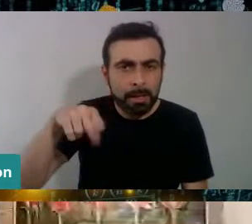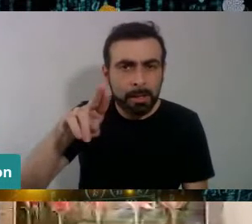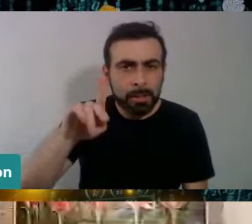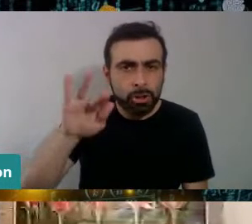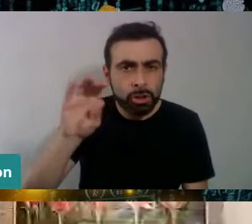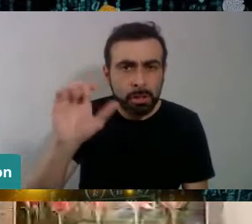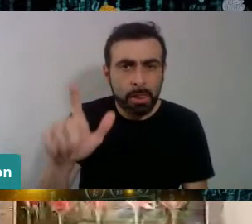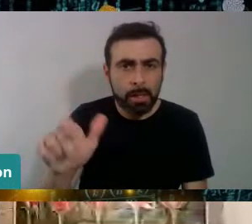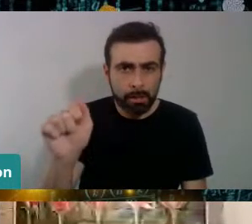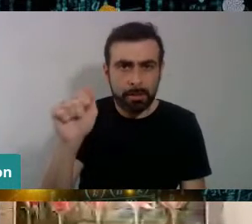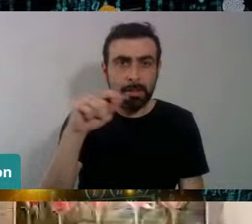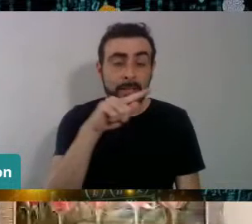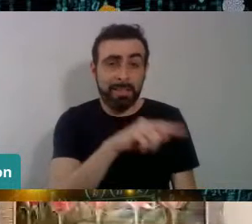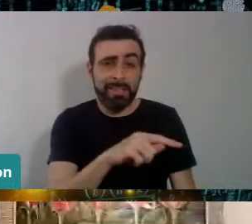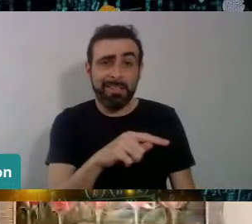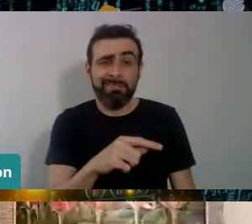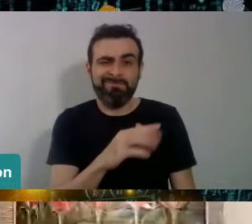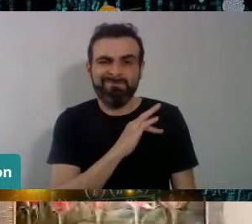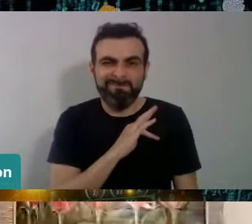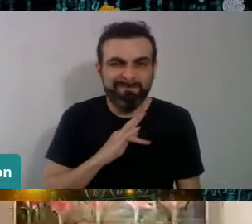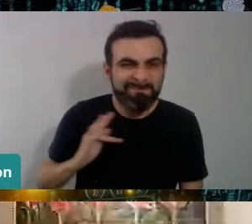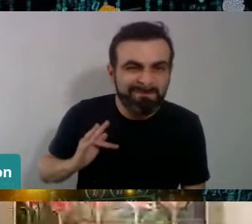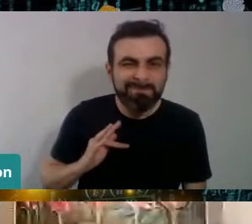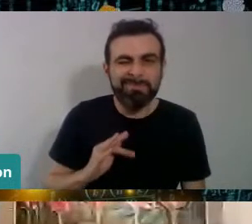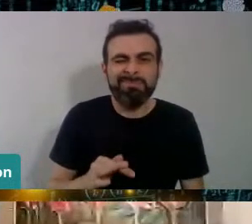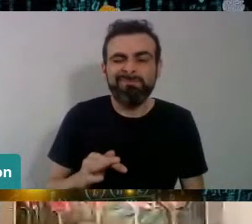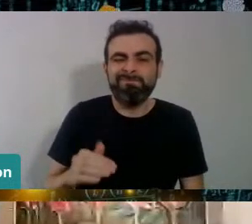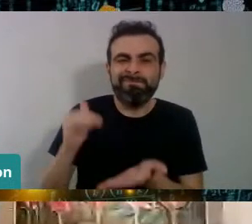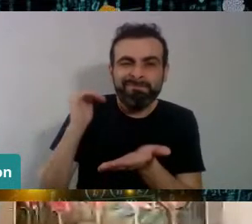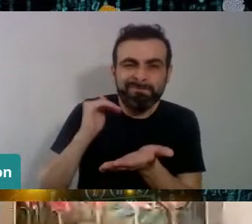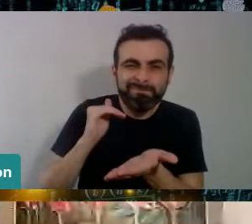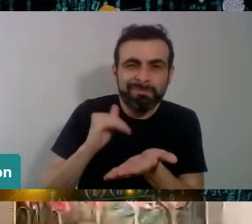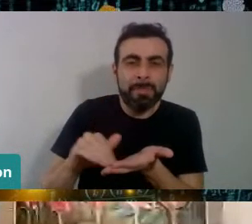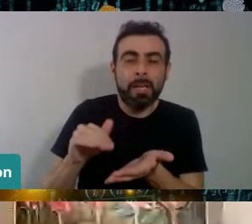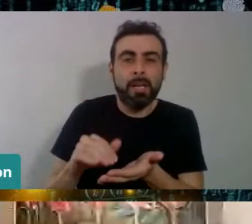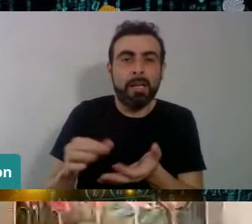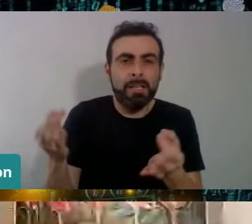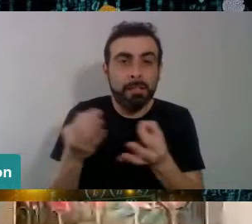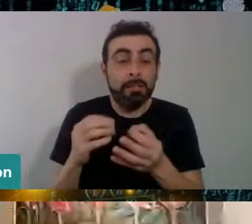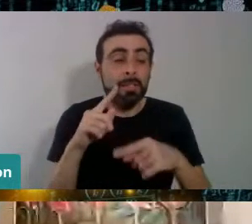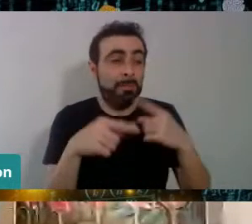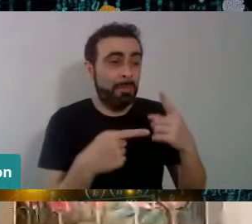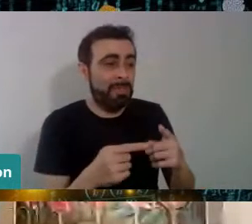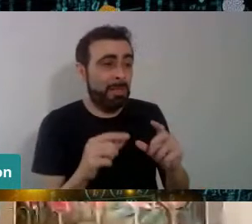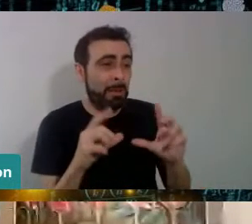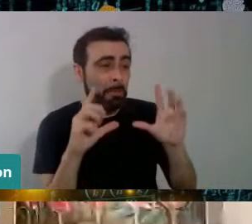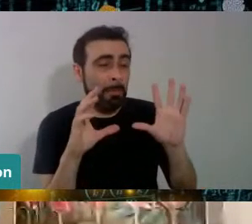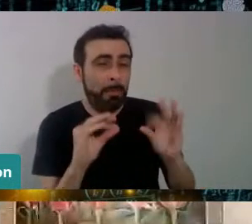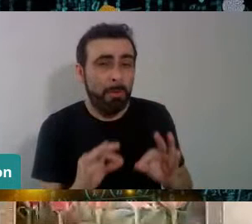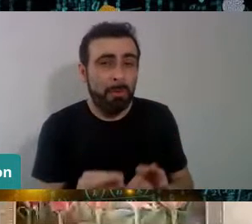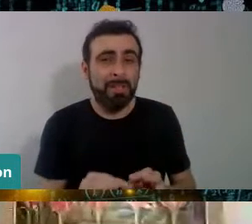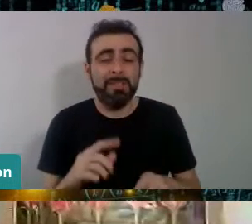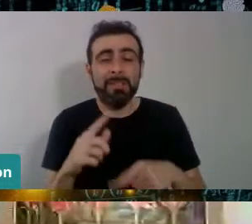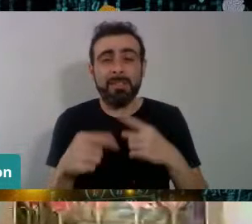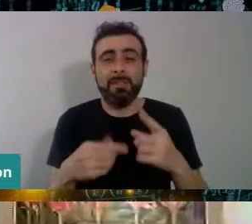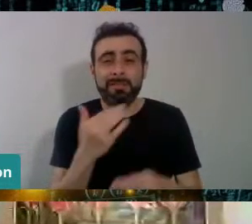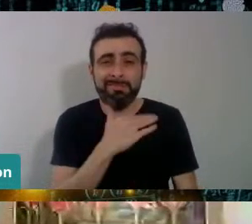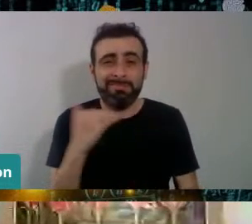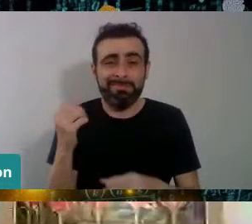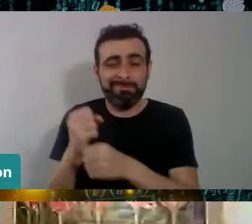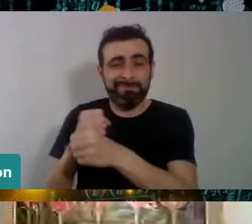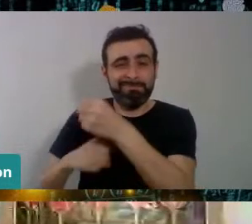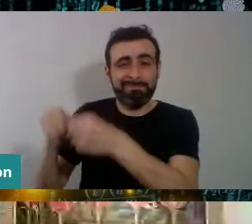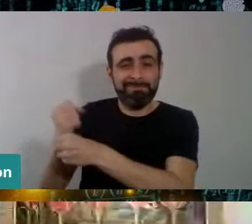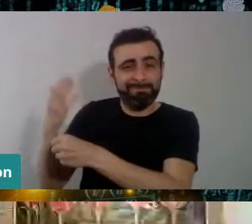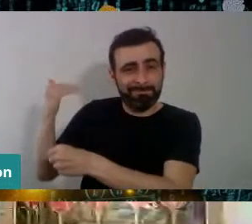Arcângela. Funcionária eficiente lá. Infelizmente, ela pegou um câncer e nos deixou há muitos anos atrás.